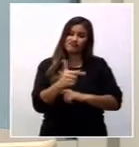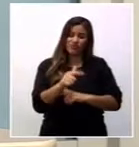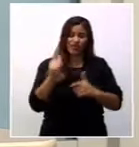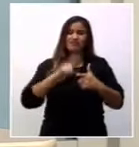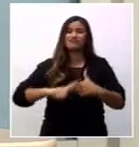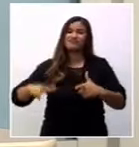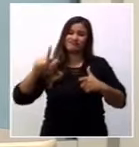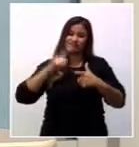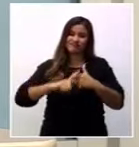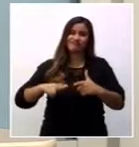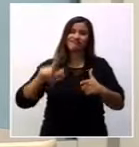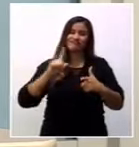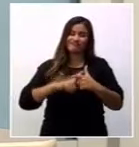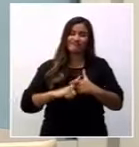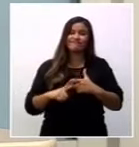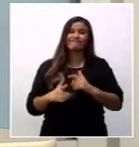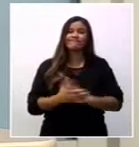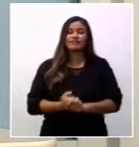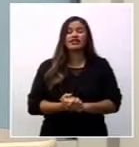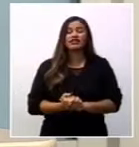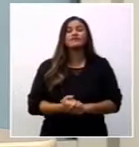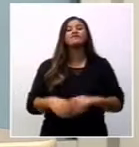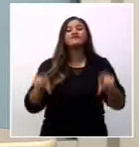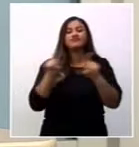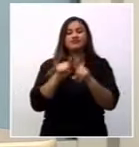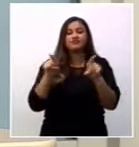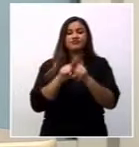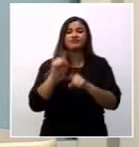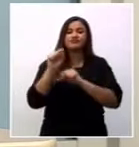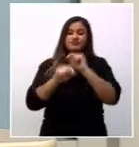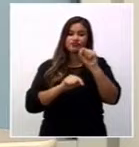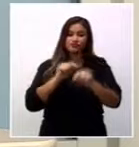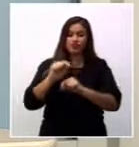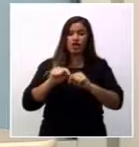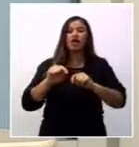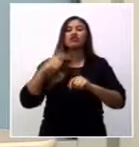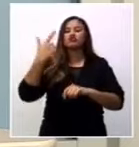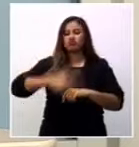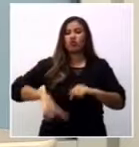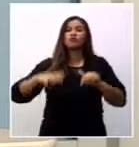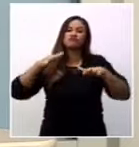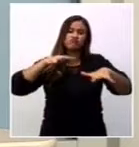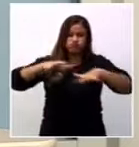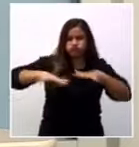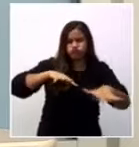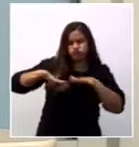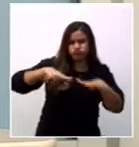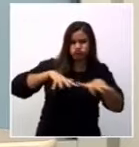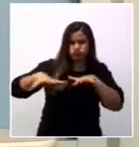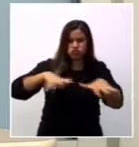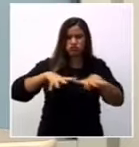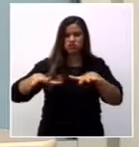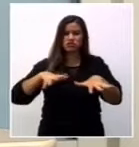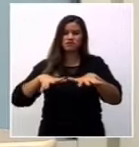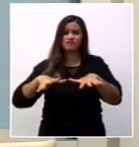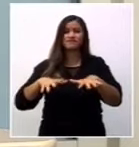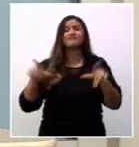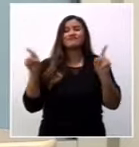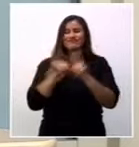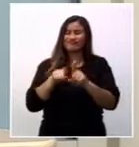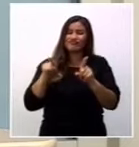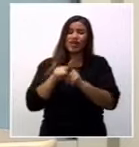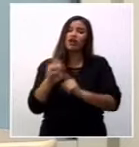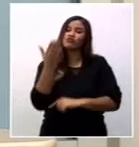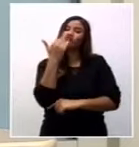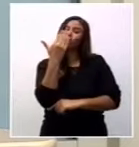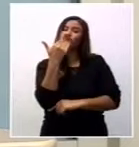água, também referência ao terremoto e a insegurança alimentar, né, que a